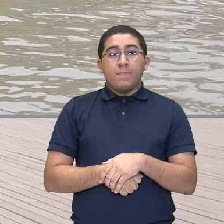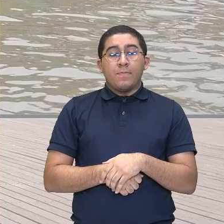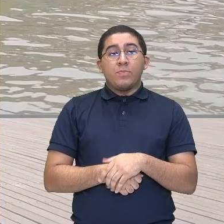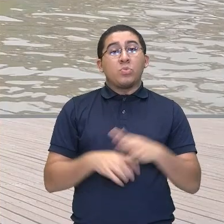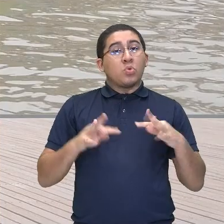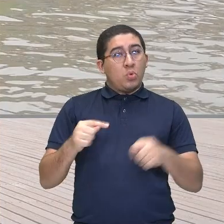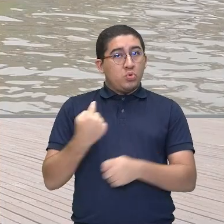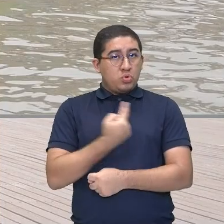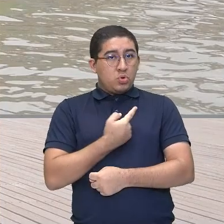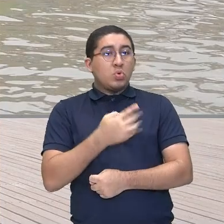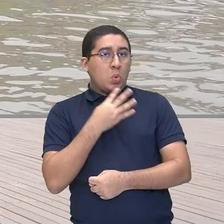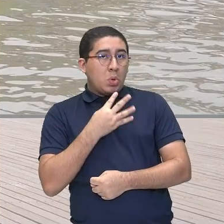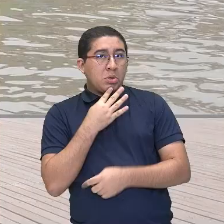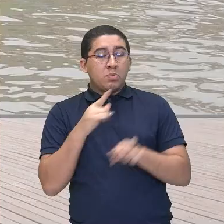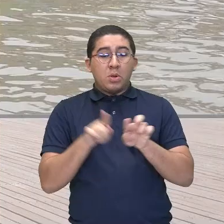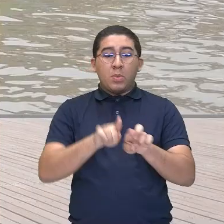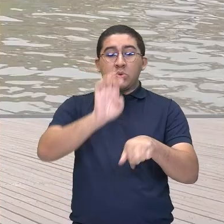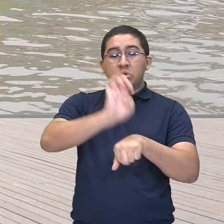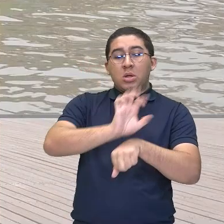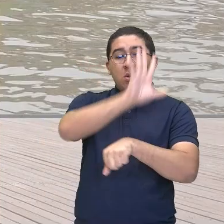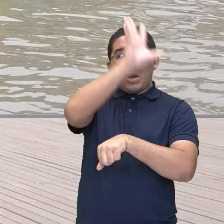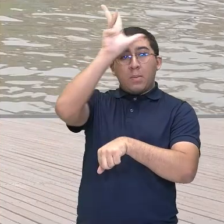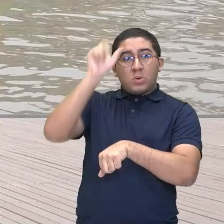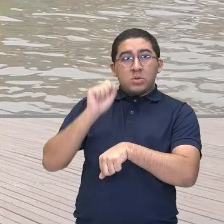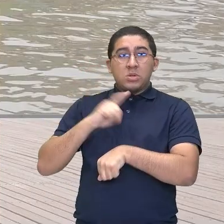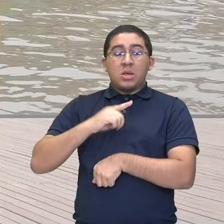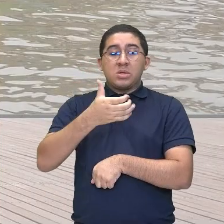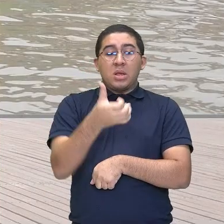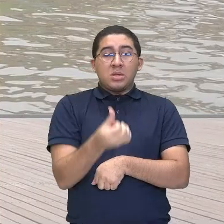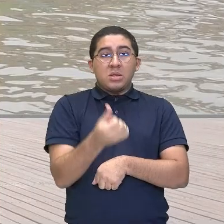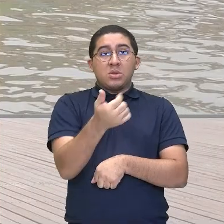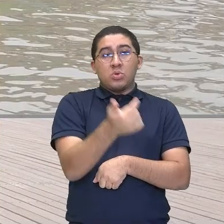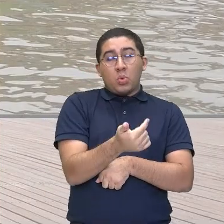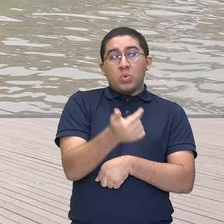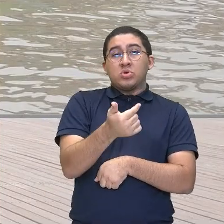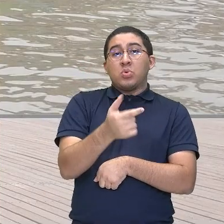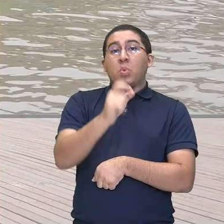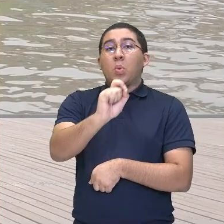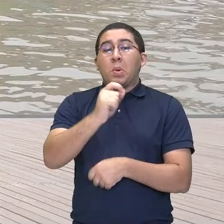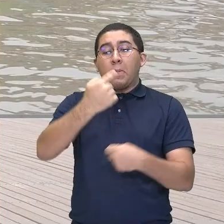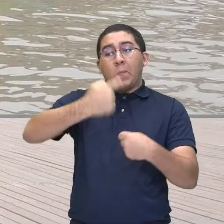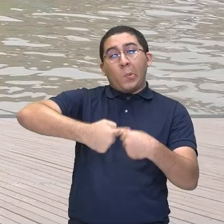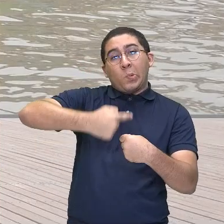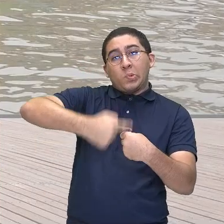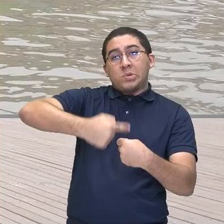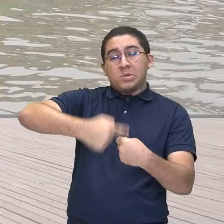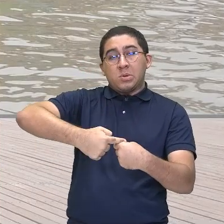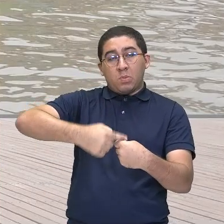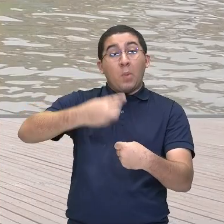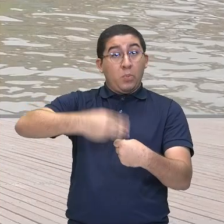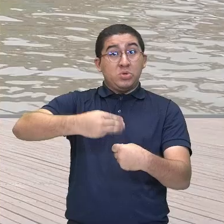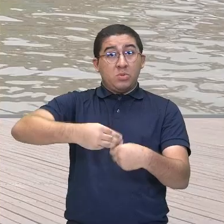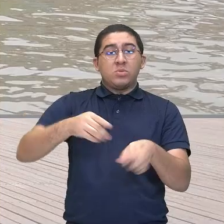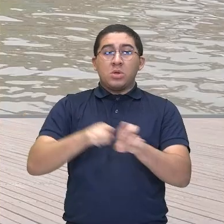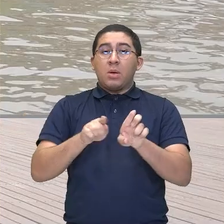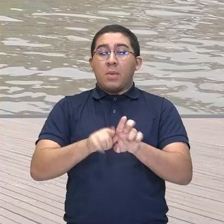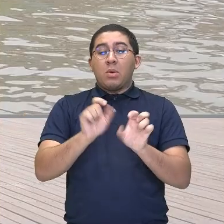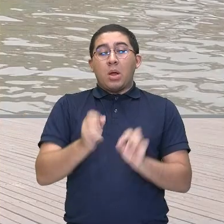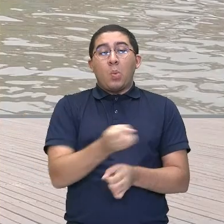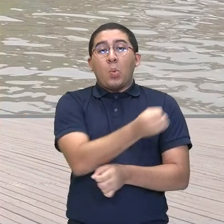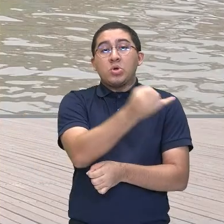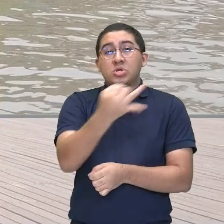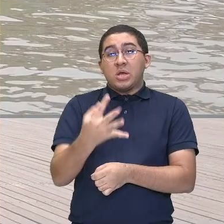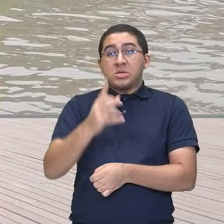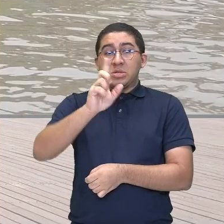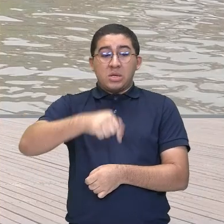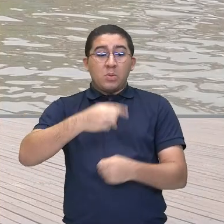já conhecemos, o estado do Amazonas tem 62 municípios e a maior parte desses municípios,